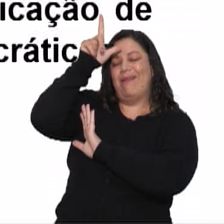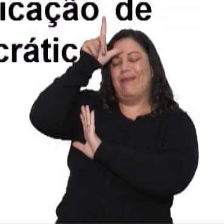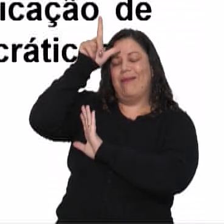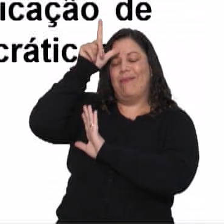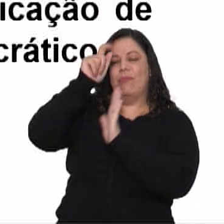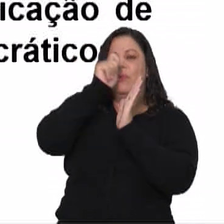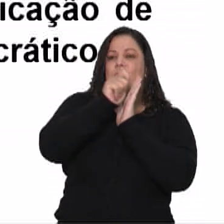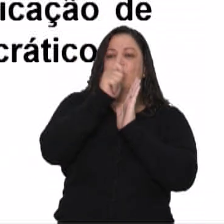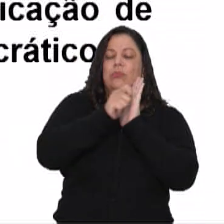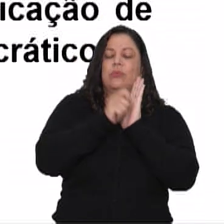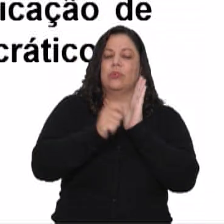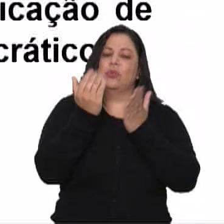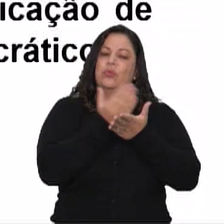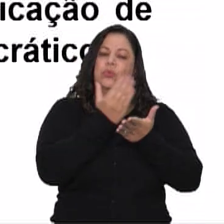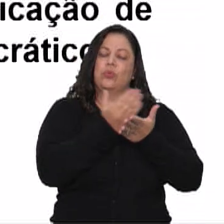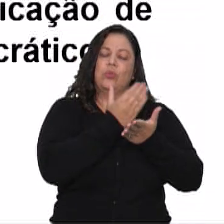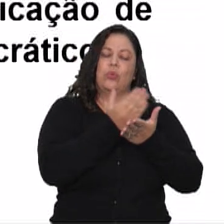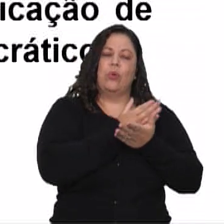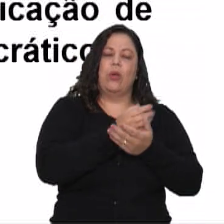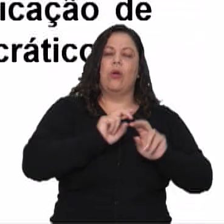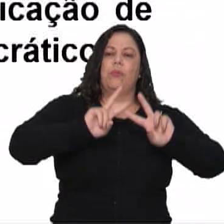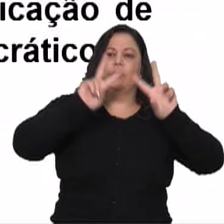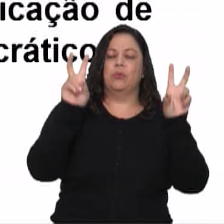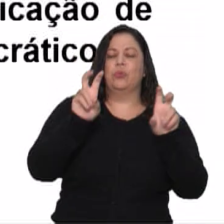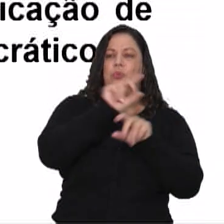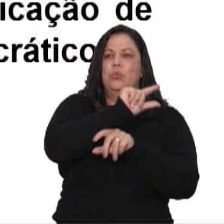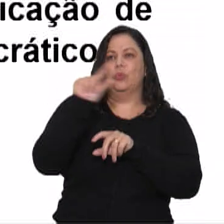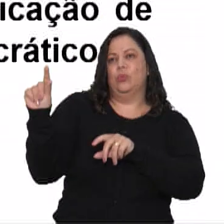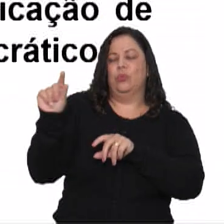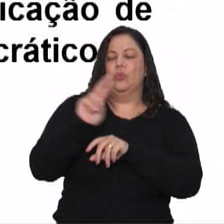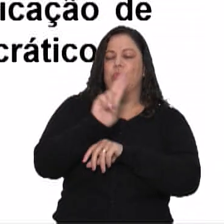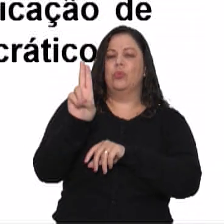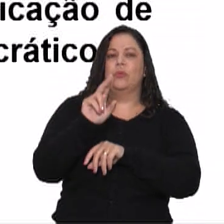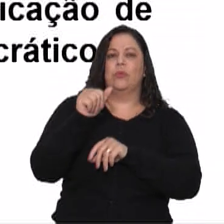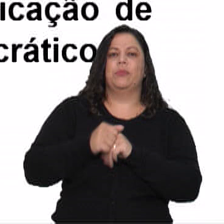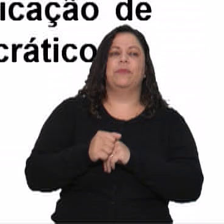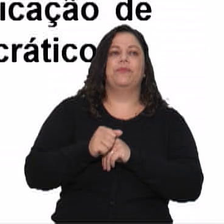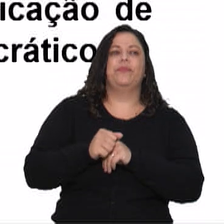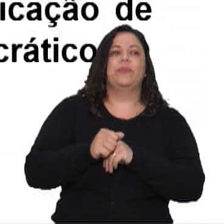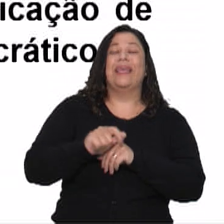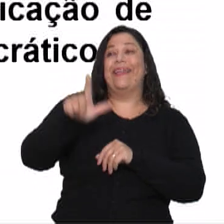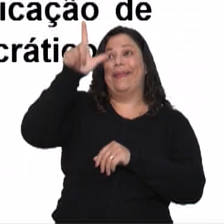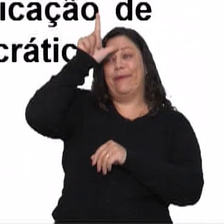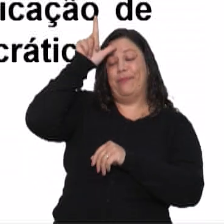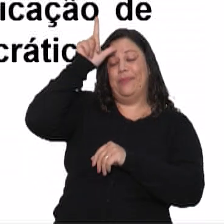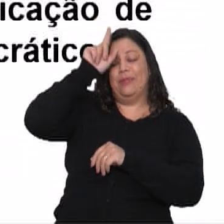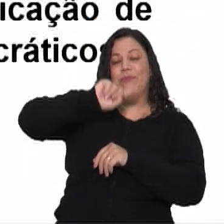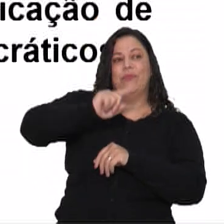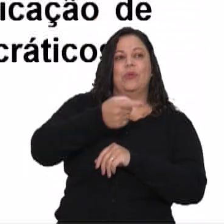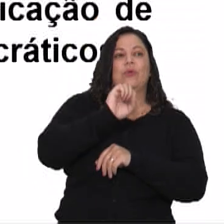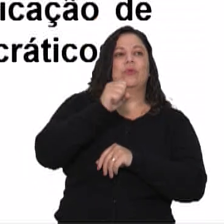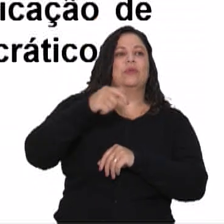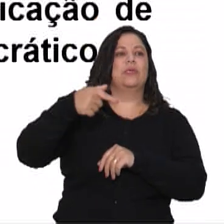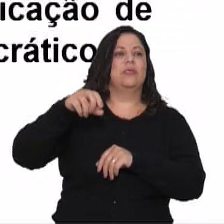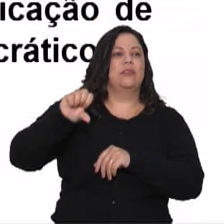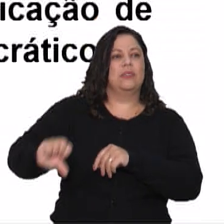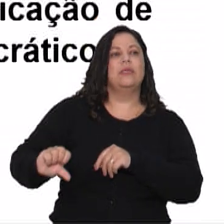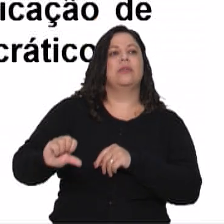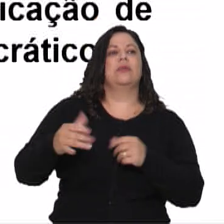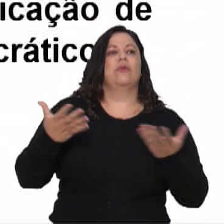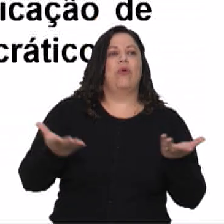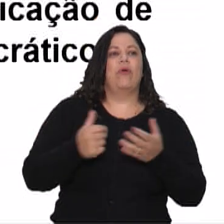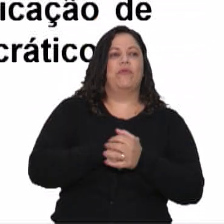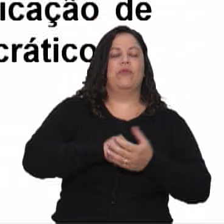sua obra Doxographie Grecque, Berlim, 1879. Ou seja, a doxografia é